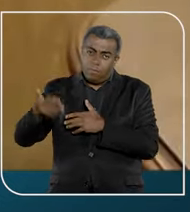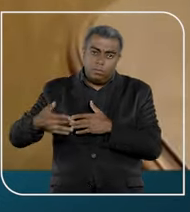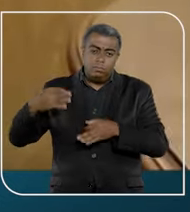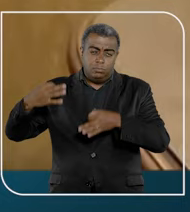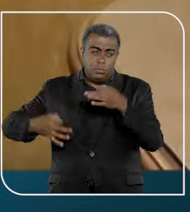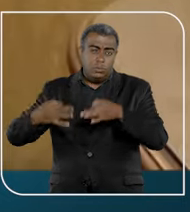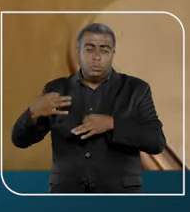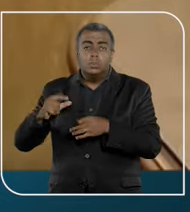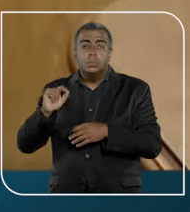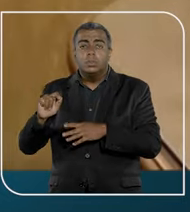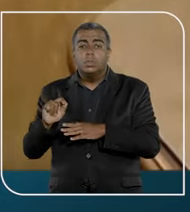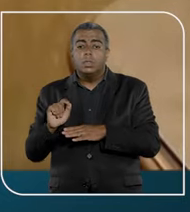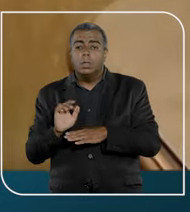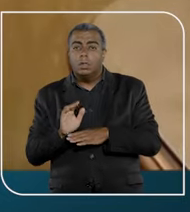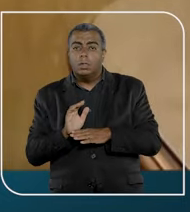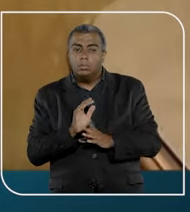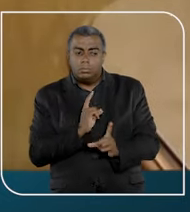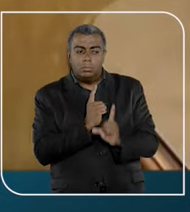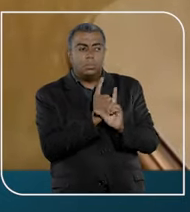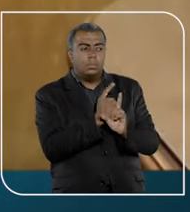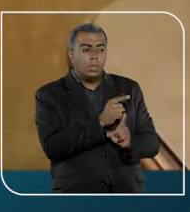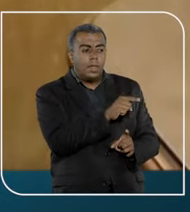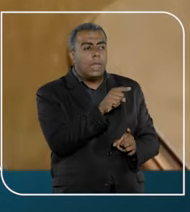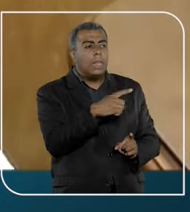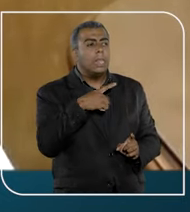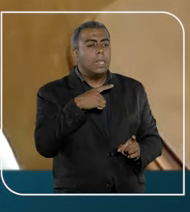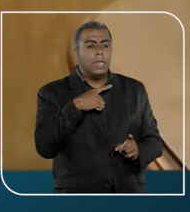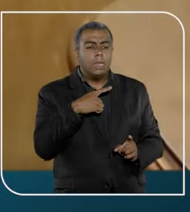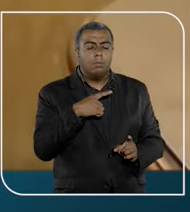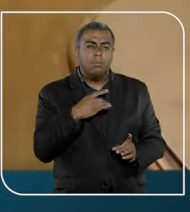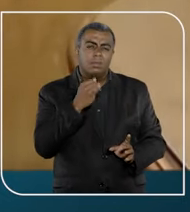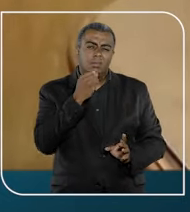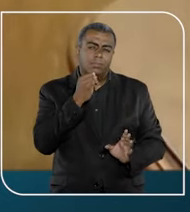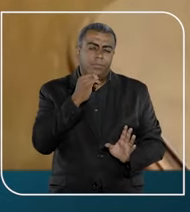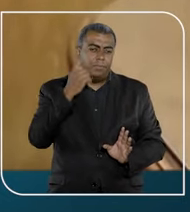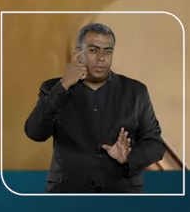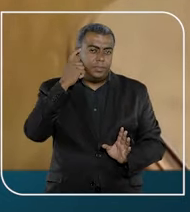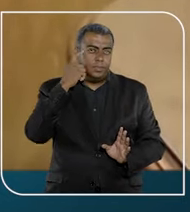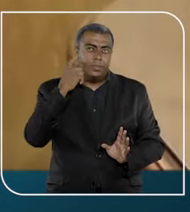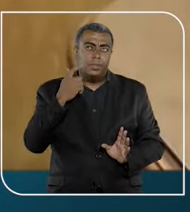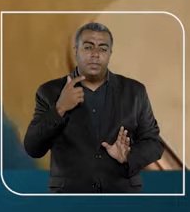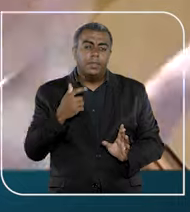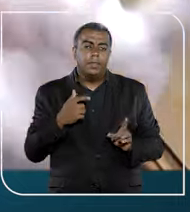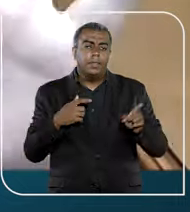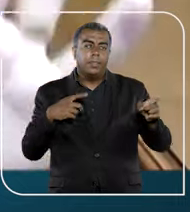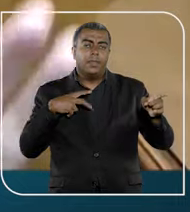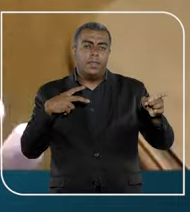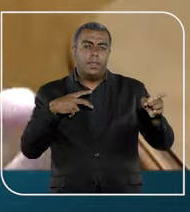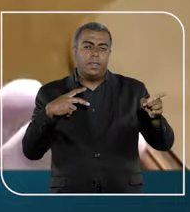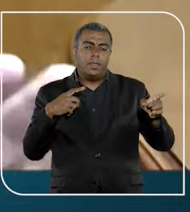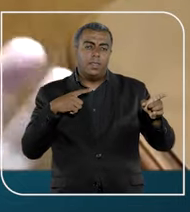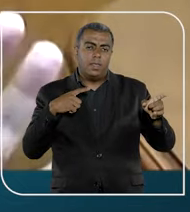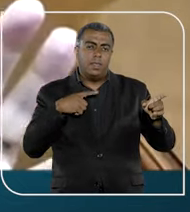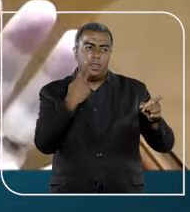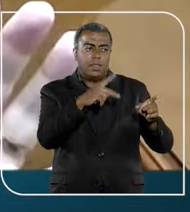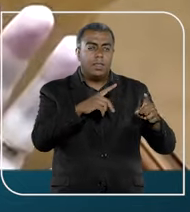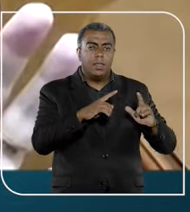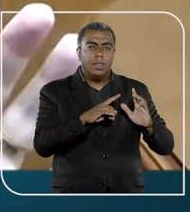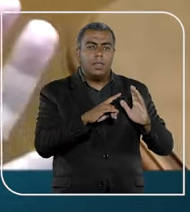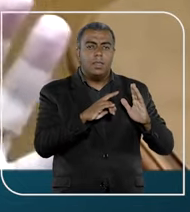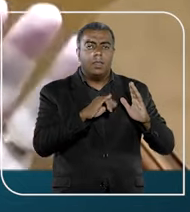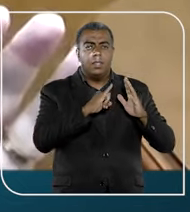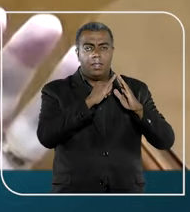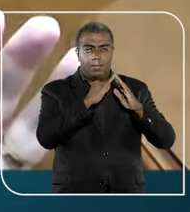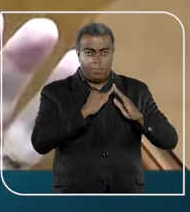judiciário ou até fora do judiciário, para a gente tentar encontrar alguma coisa. Mas vamos imaginar que eu encontrei um